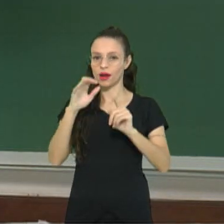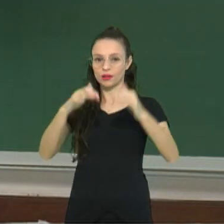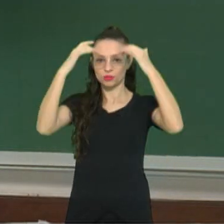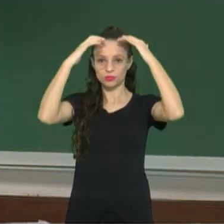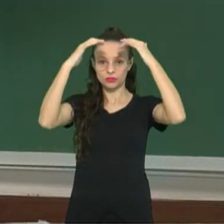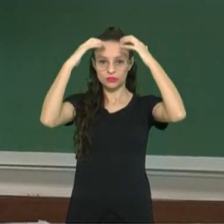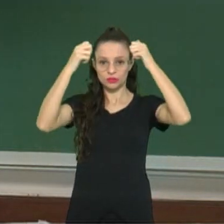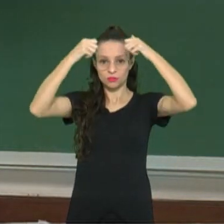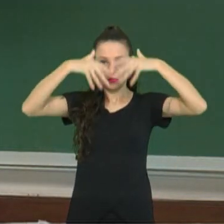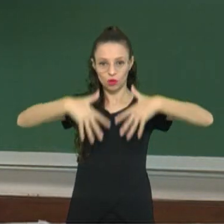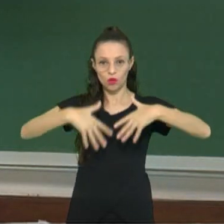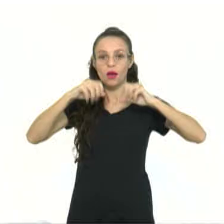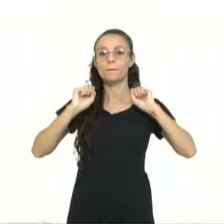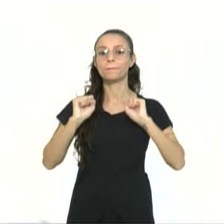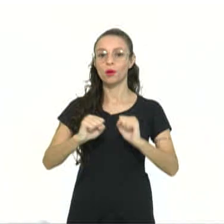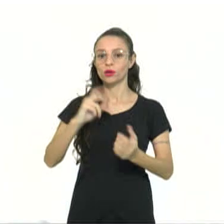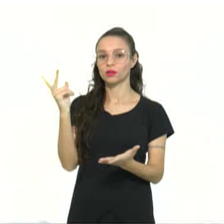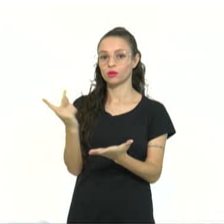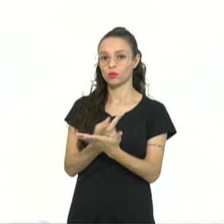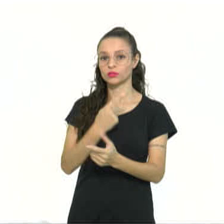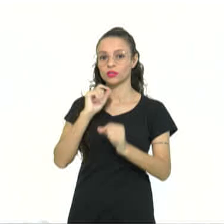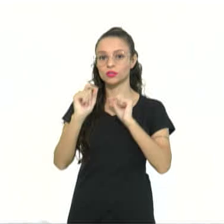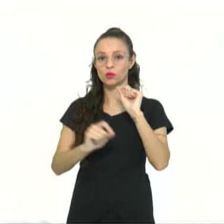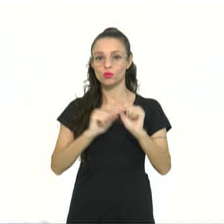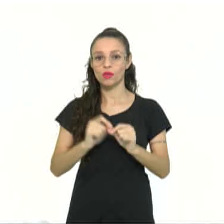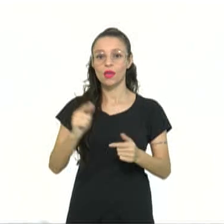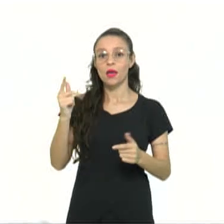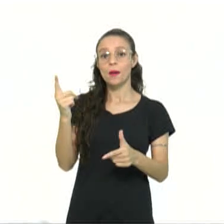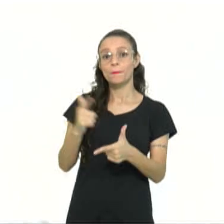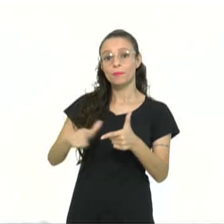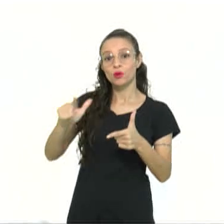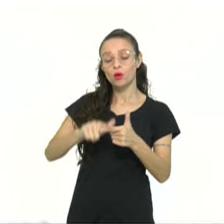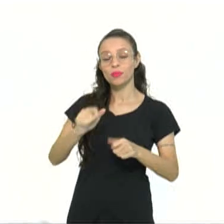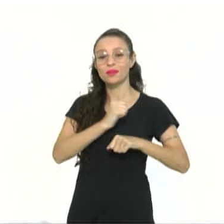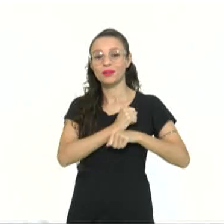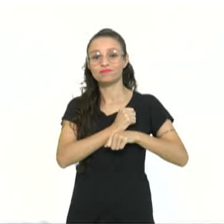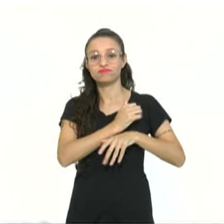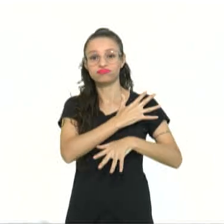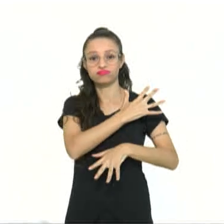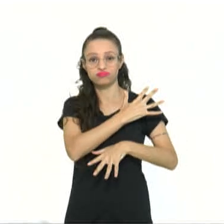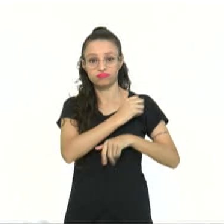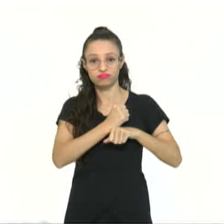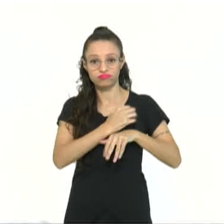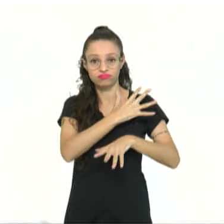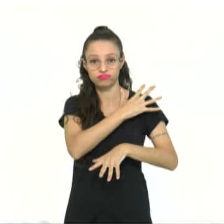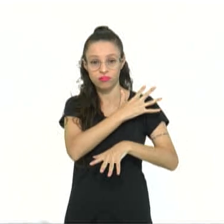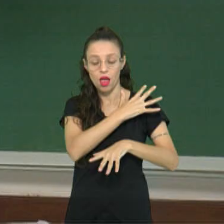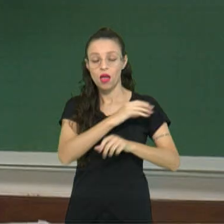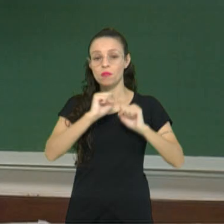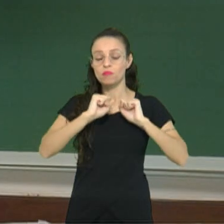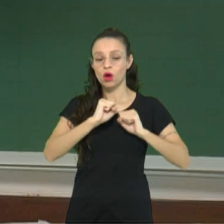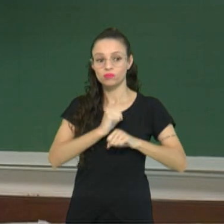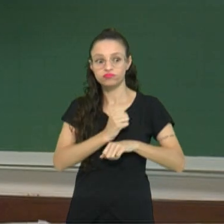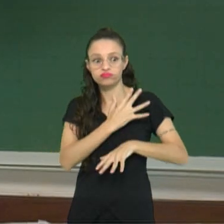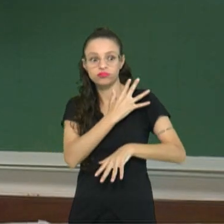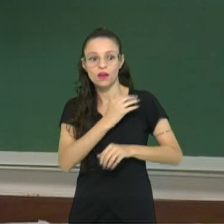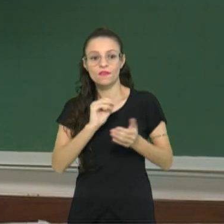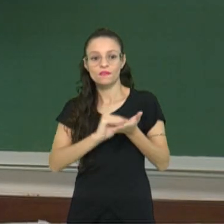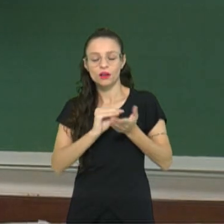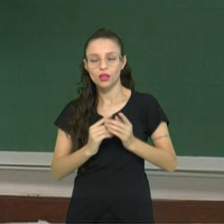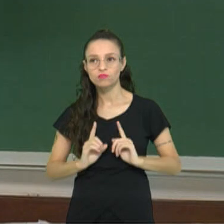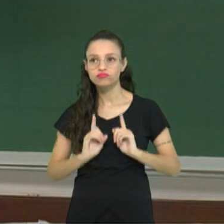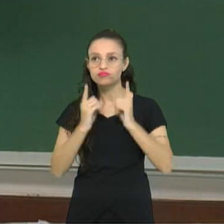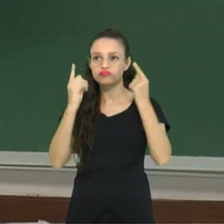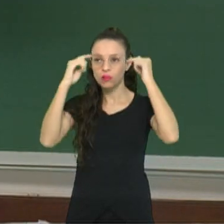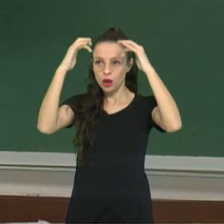central. Pode ser causado tanto pela obstrução de uma artéria que leva à isquemia de uma certa área do cérebro, ou seja, falta de oxigenação, de